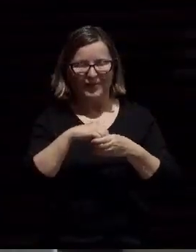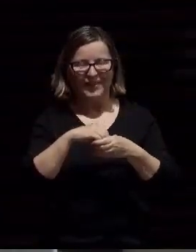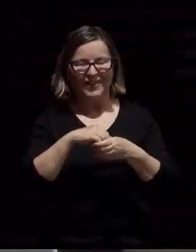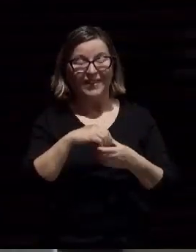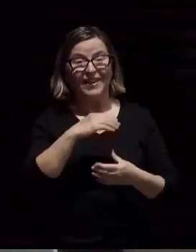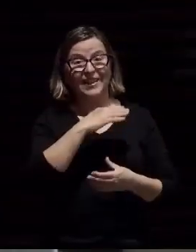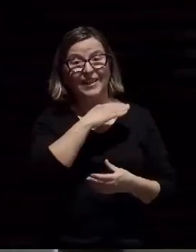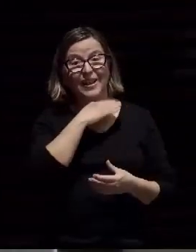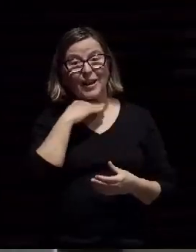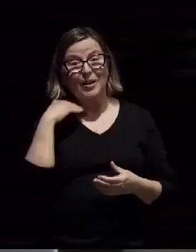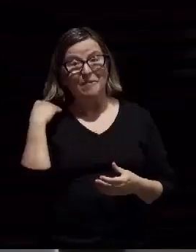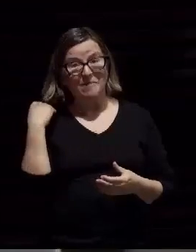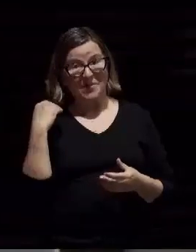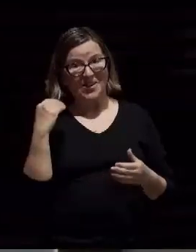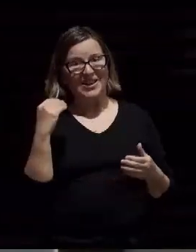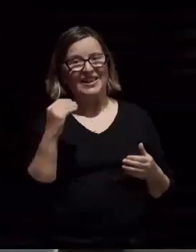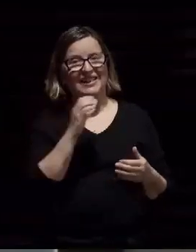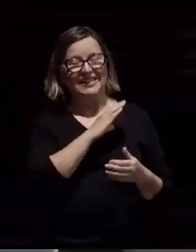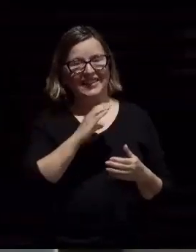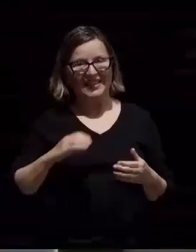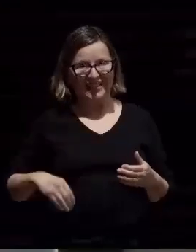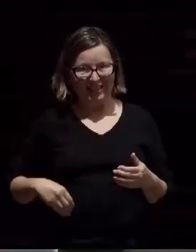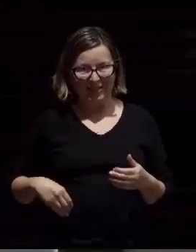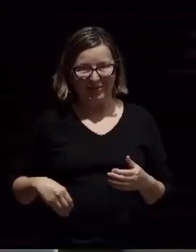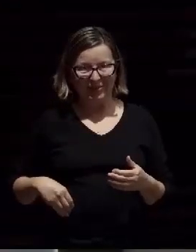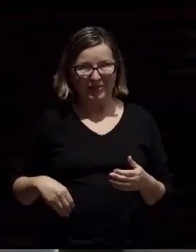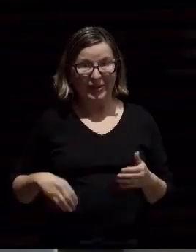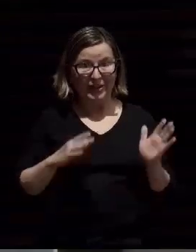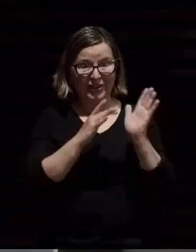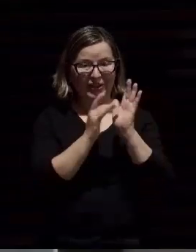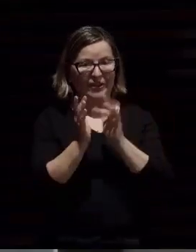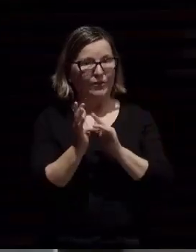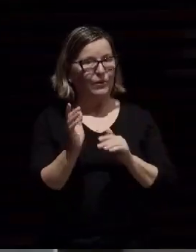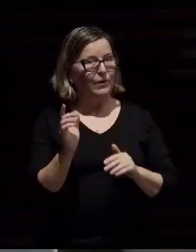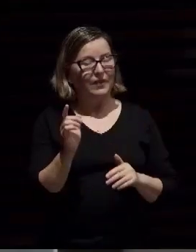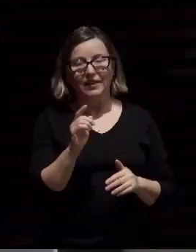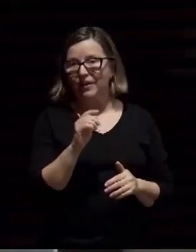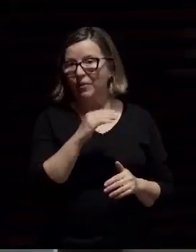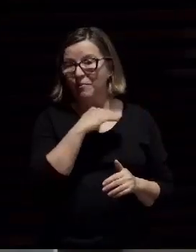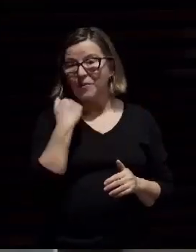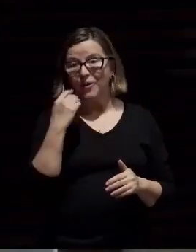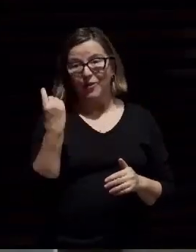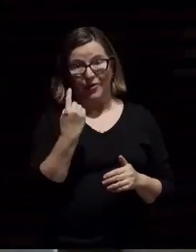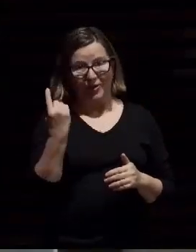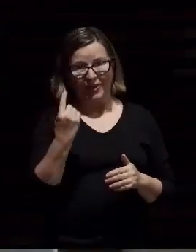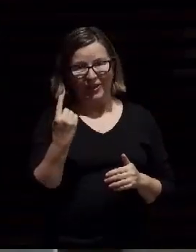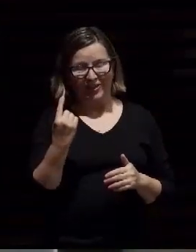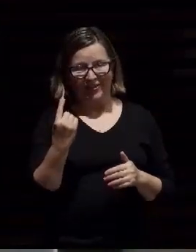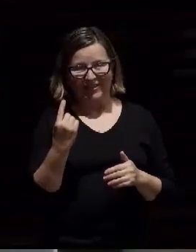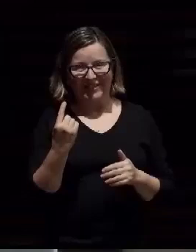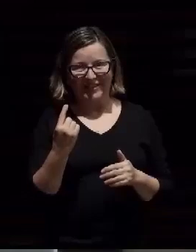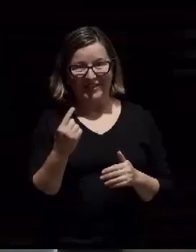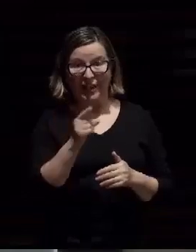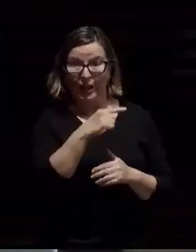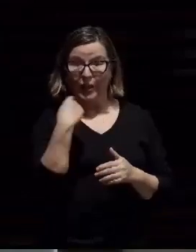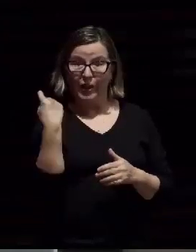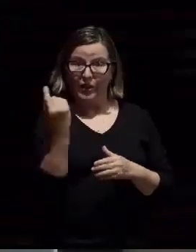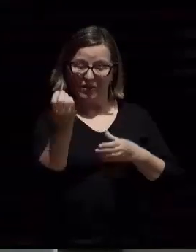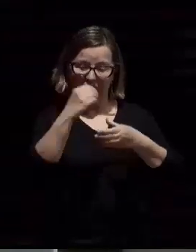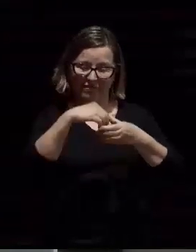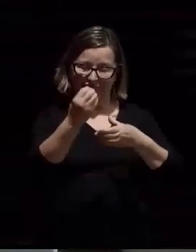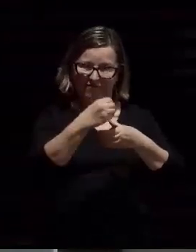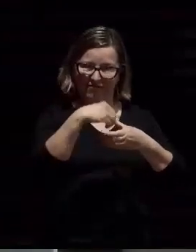sozinho. Que tinha mais gente naquela cruz. Que aquela morte, eu não gosto daquele